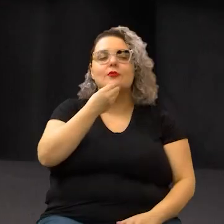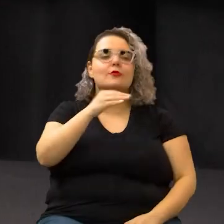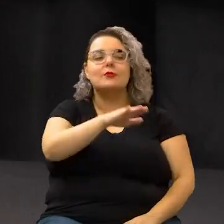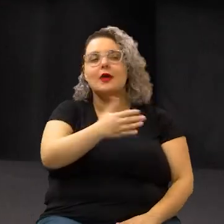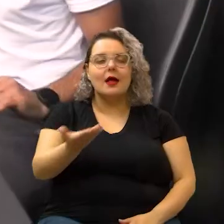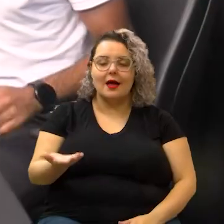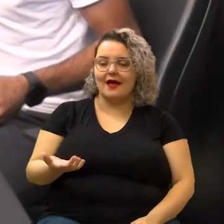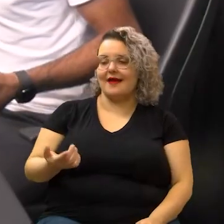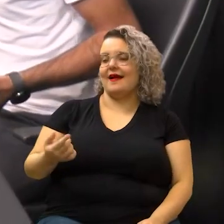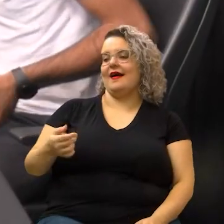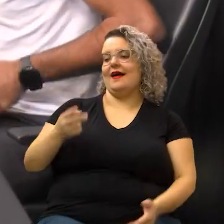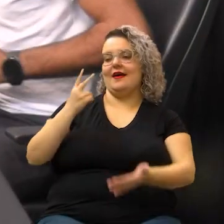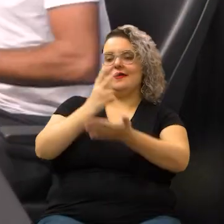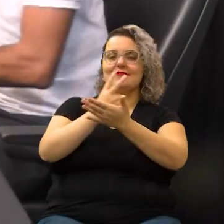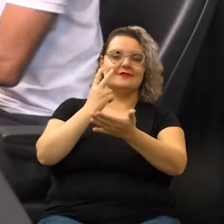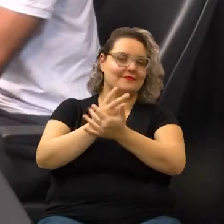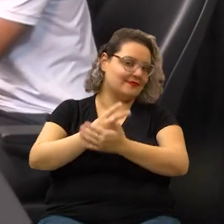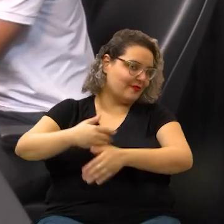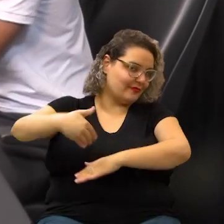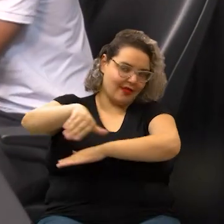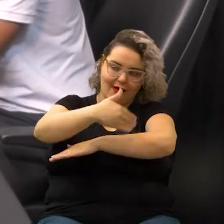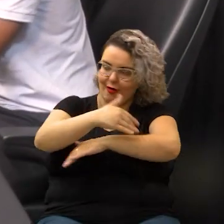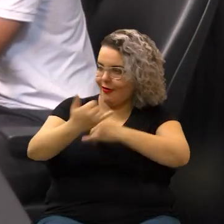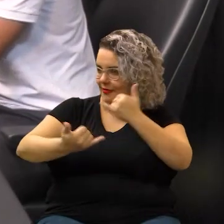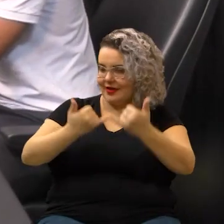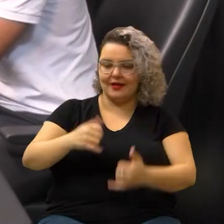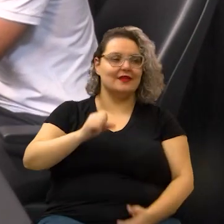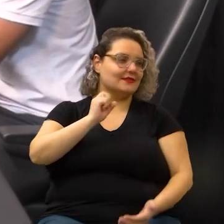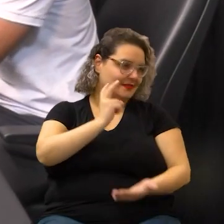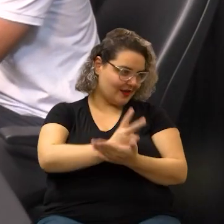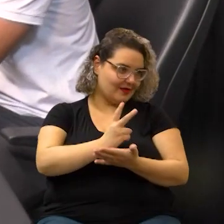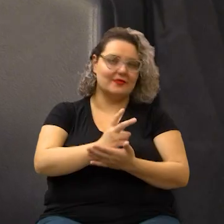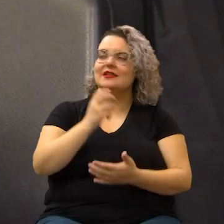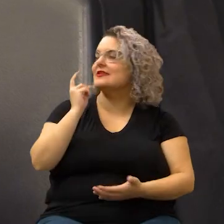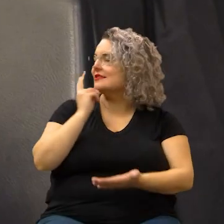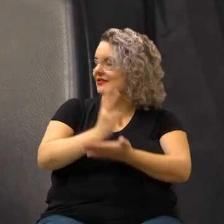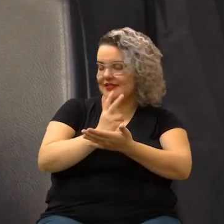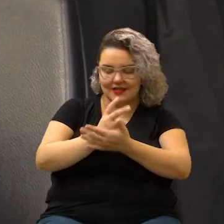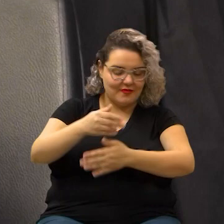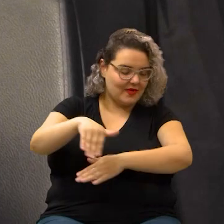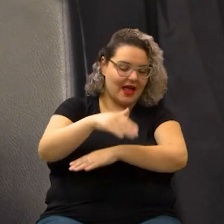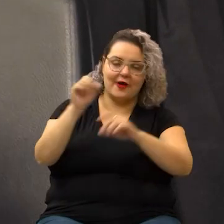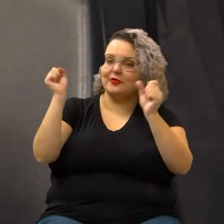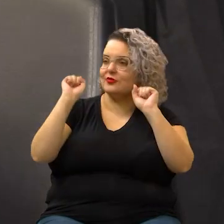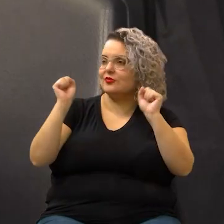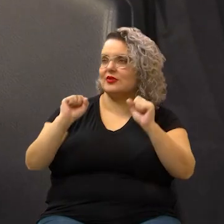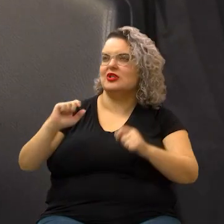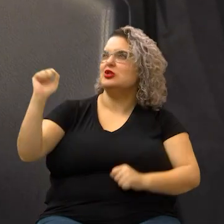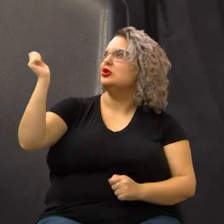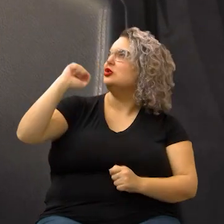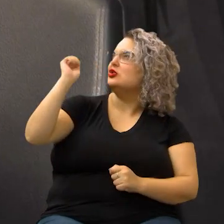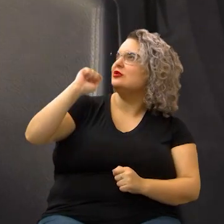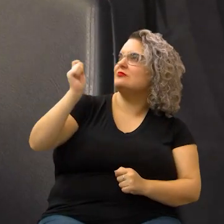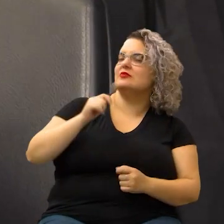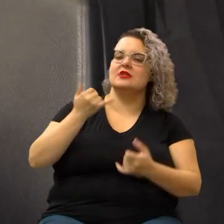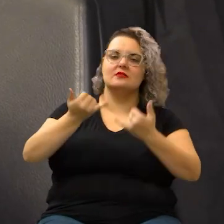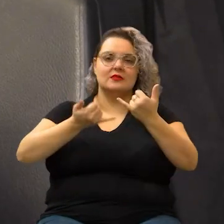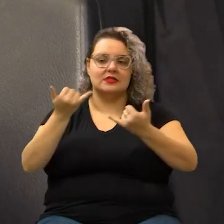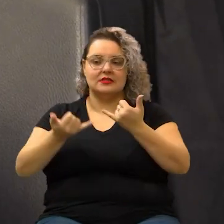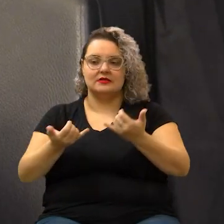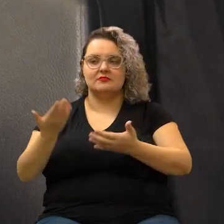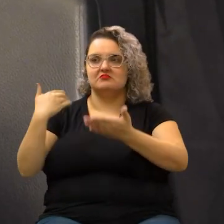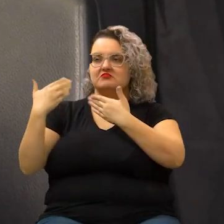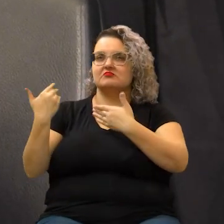lá? Como que era isso? Eu sempre fui rueiro. Rueiro. Né? Rueiro, gostava de uma rua, gostava de pipa, gostava de